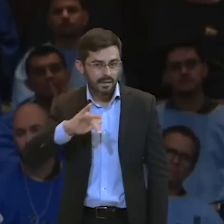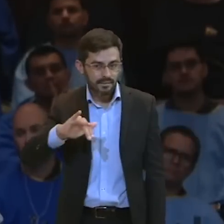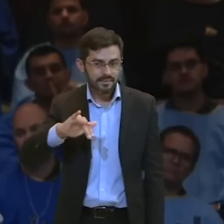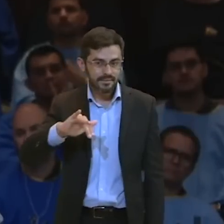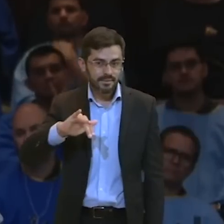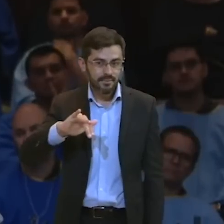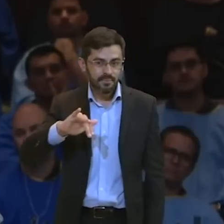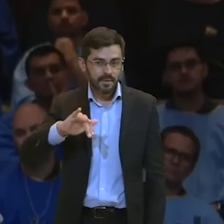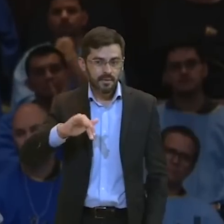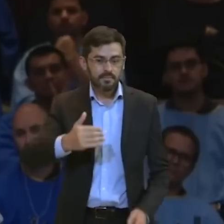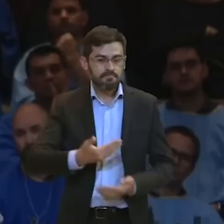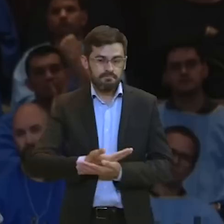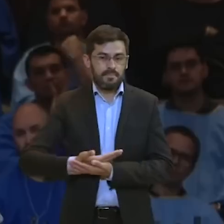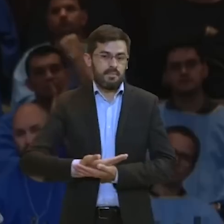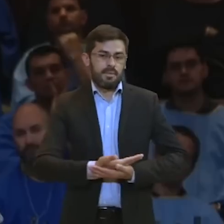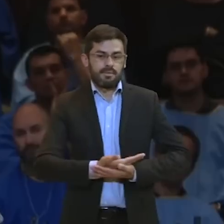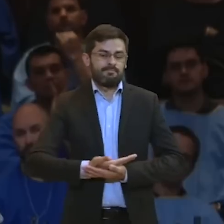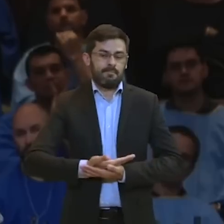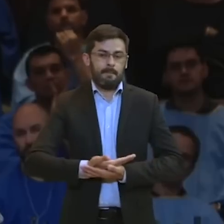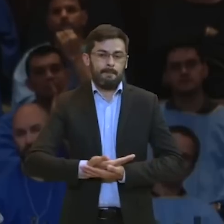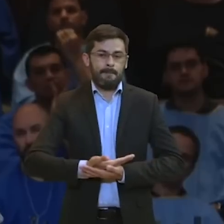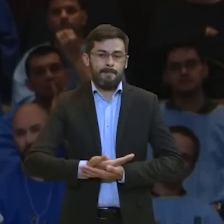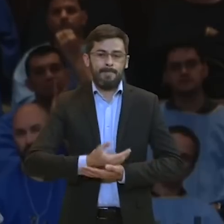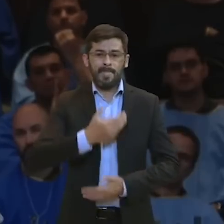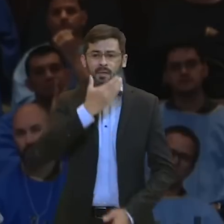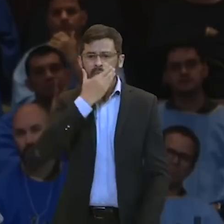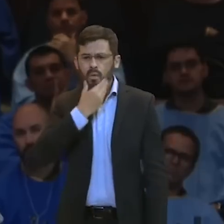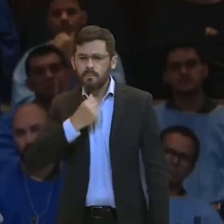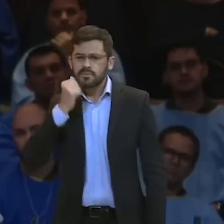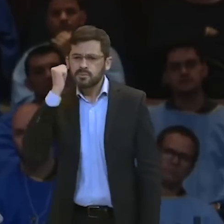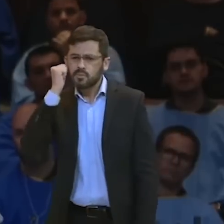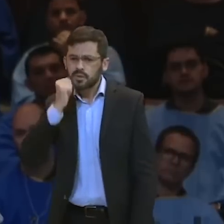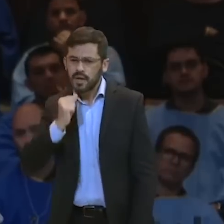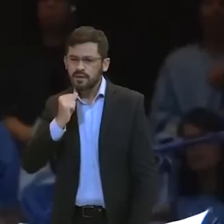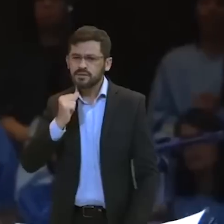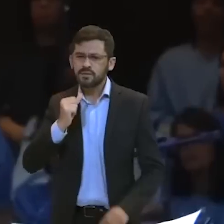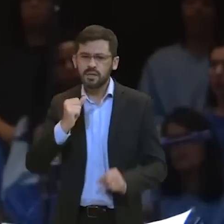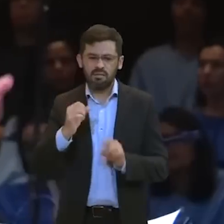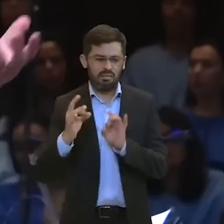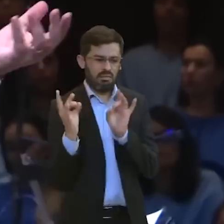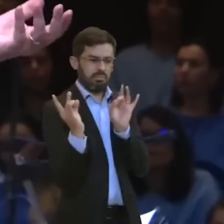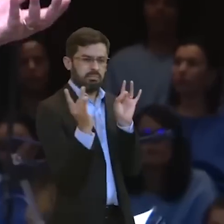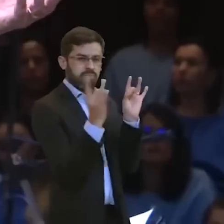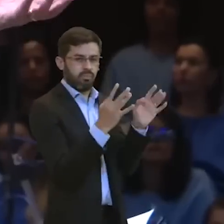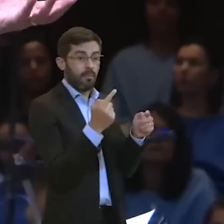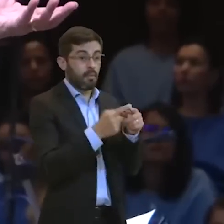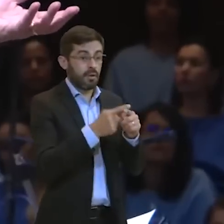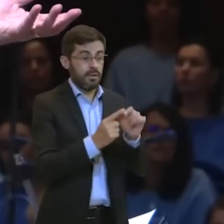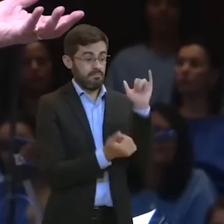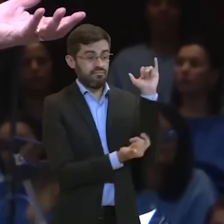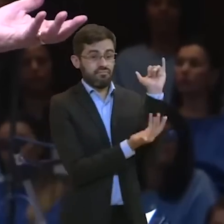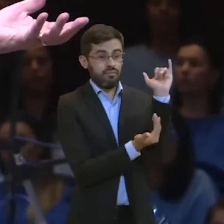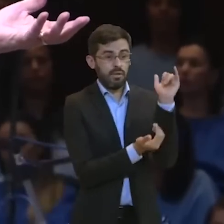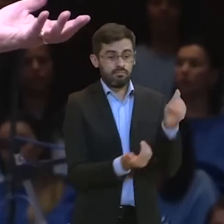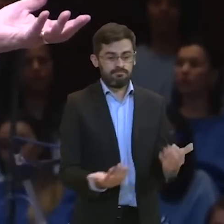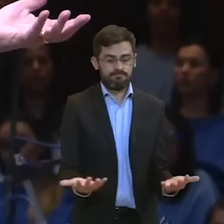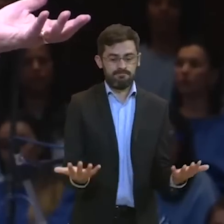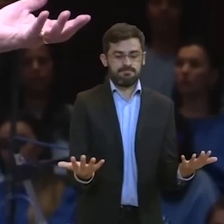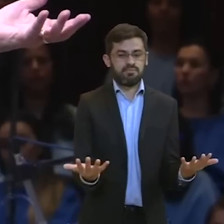crianças, bebês, homens e mulheres que eram jogados nas mãos de